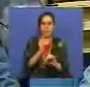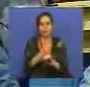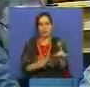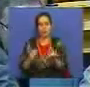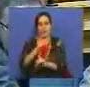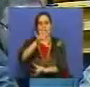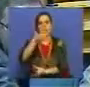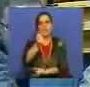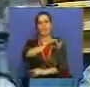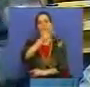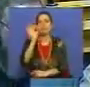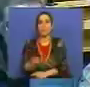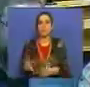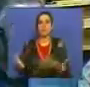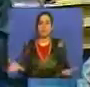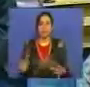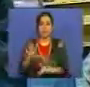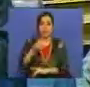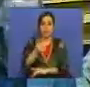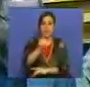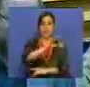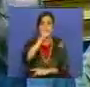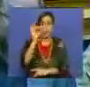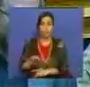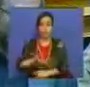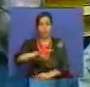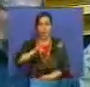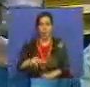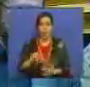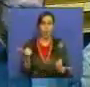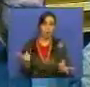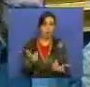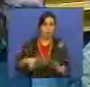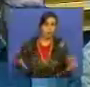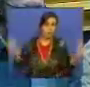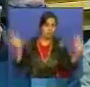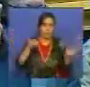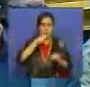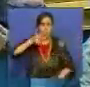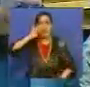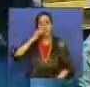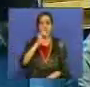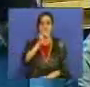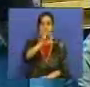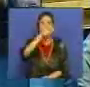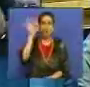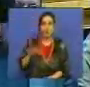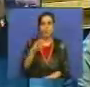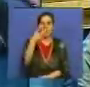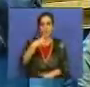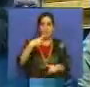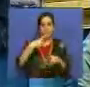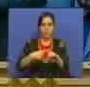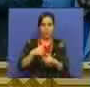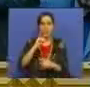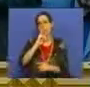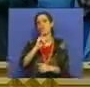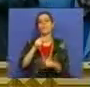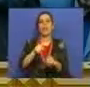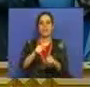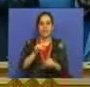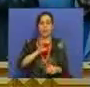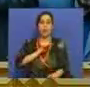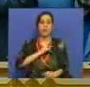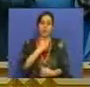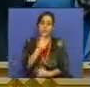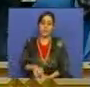aumentar 15%. Porque 15% era um roubo à mão armada e 6% é 3 vezes a inflação que os